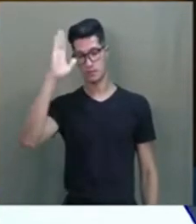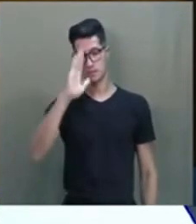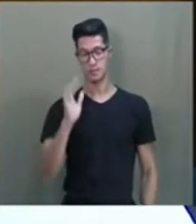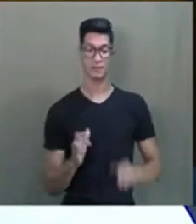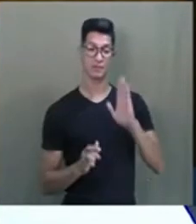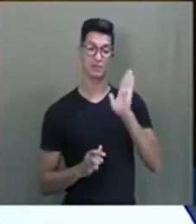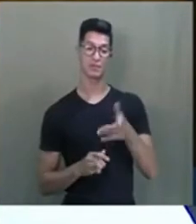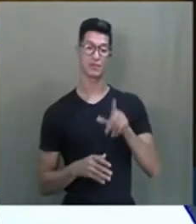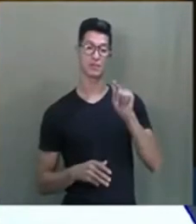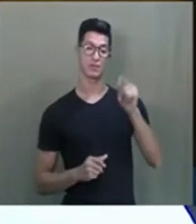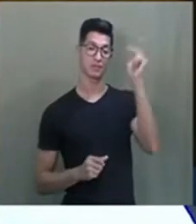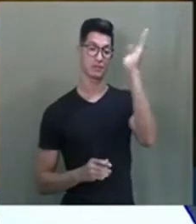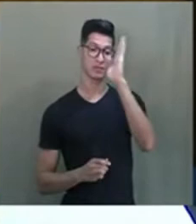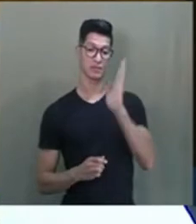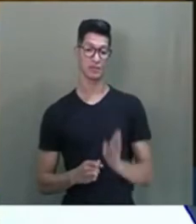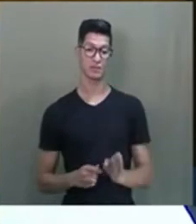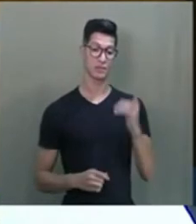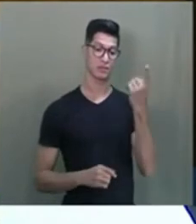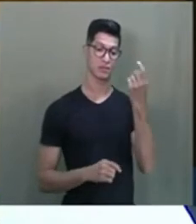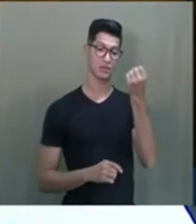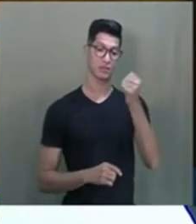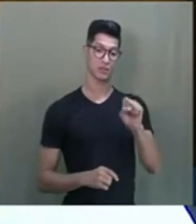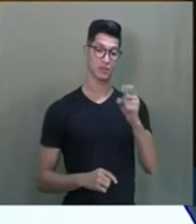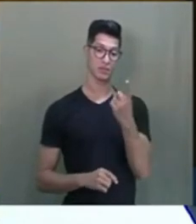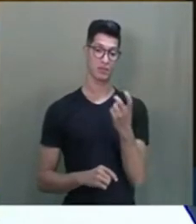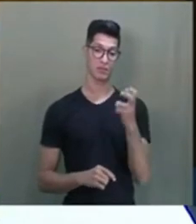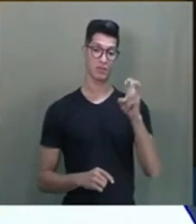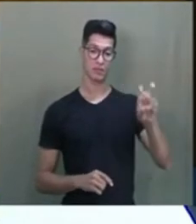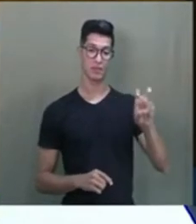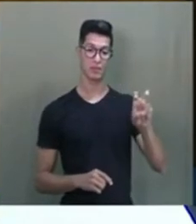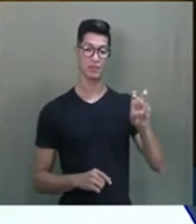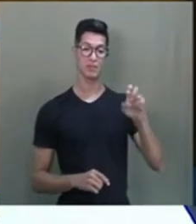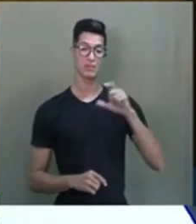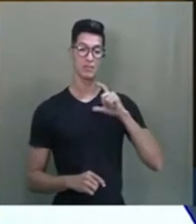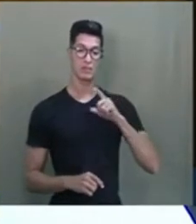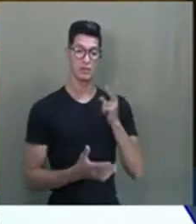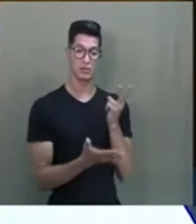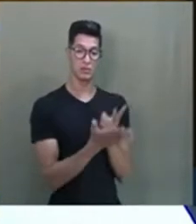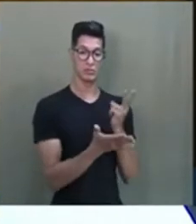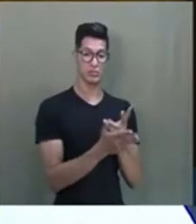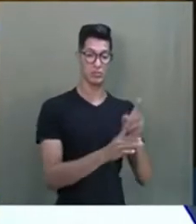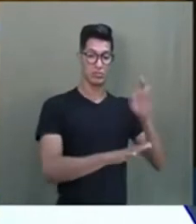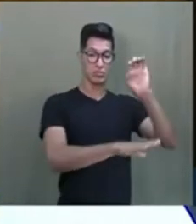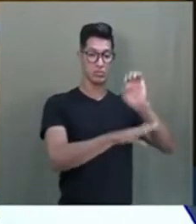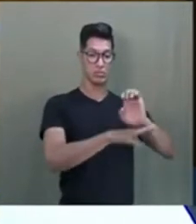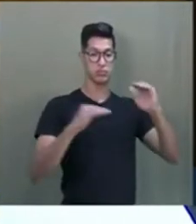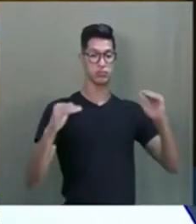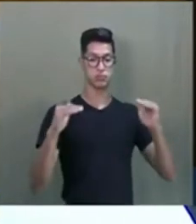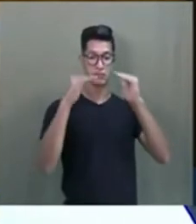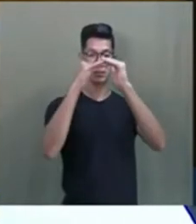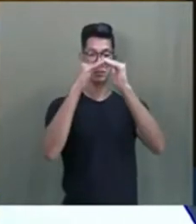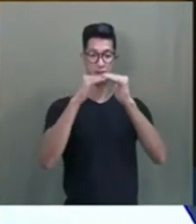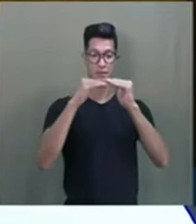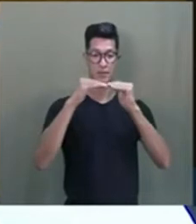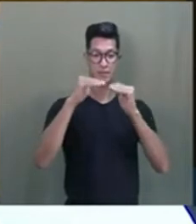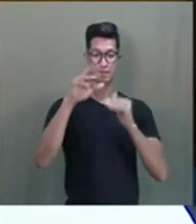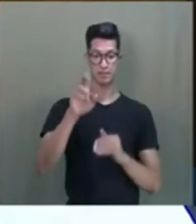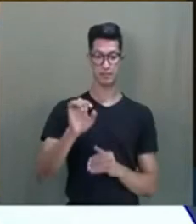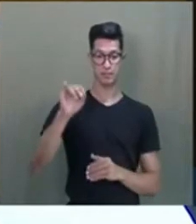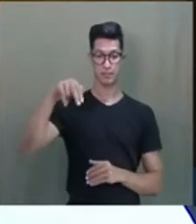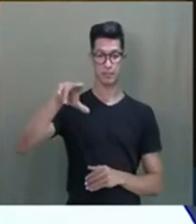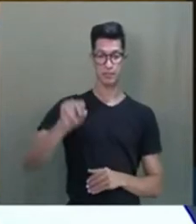que o Brasil, desde 1815, tinha o mesmo status de reino que